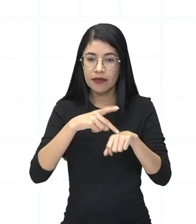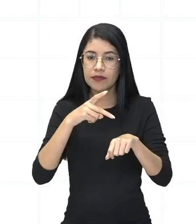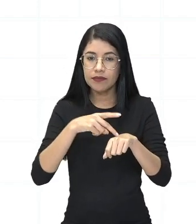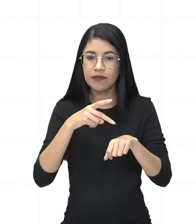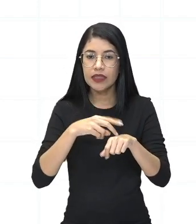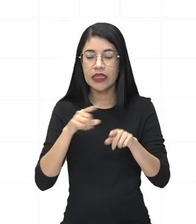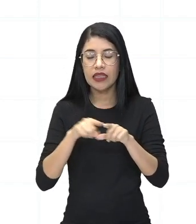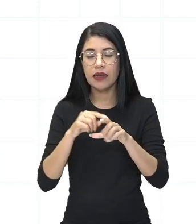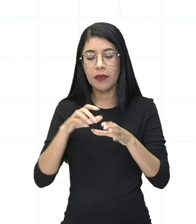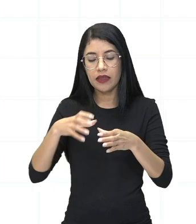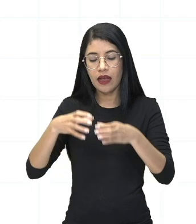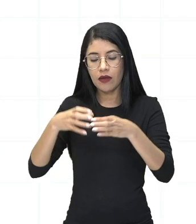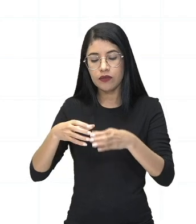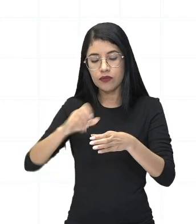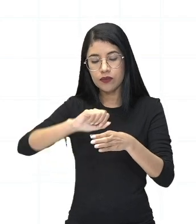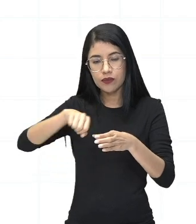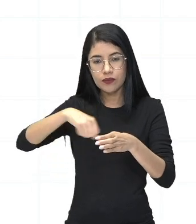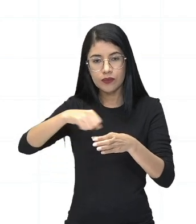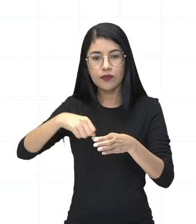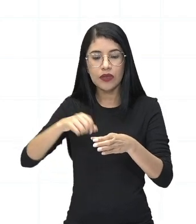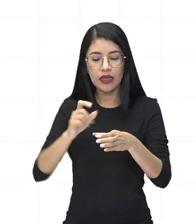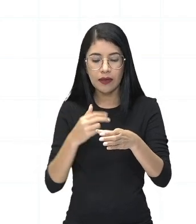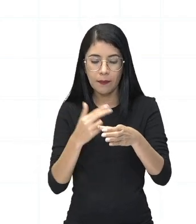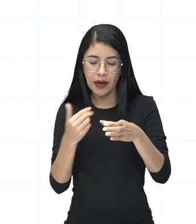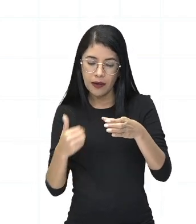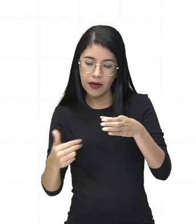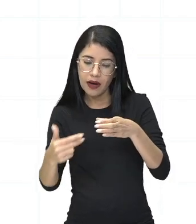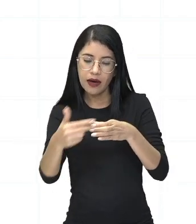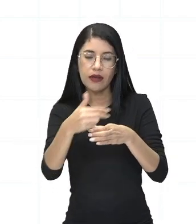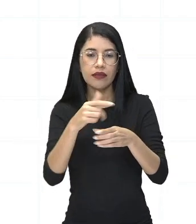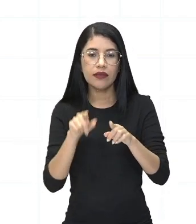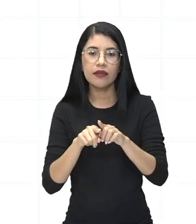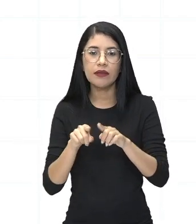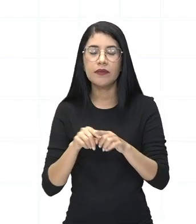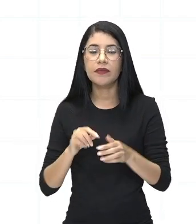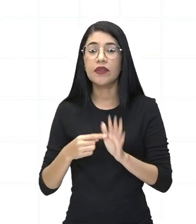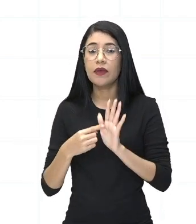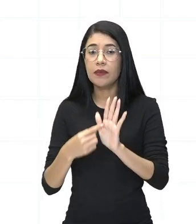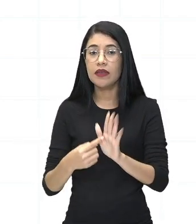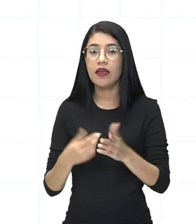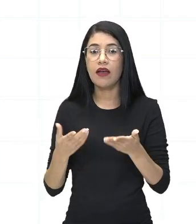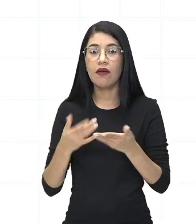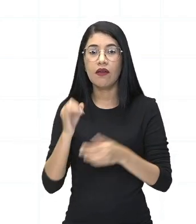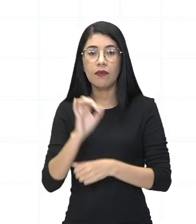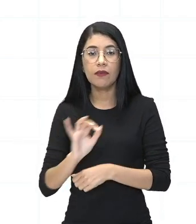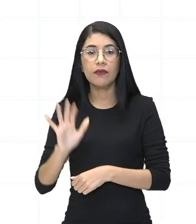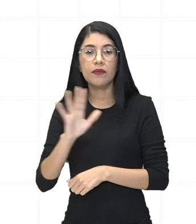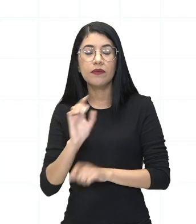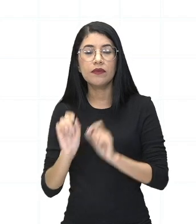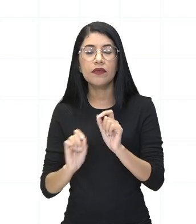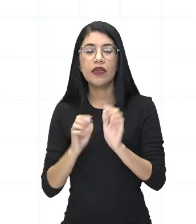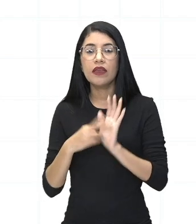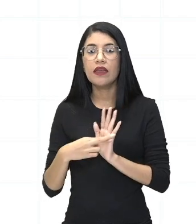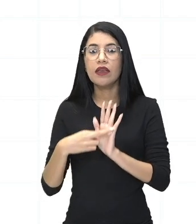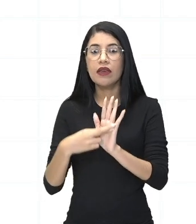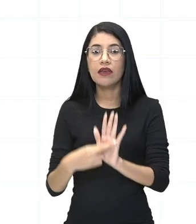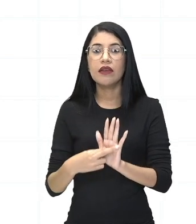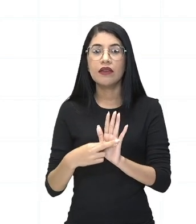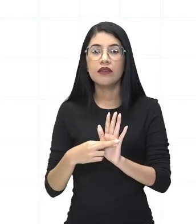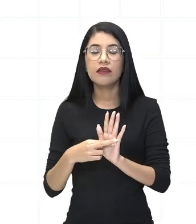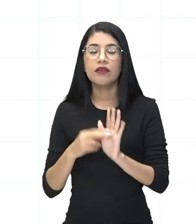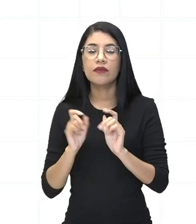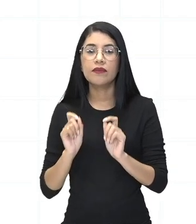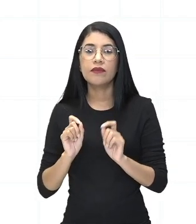nos utensílios, certo? Então aqui eu trouxe para vocês uma imagem que representa, né,